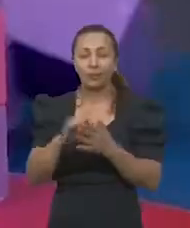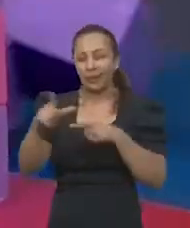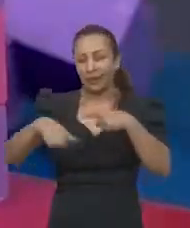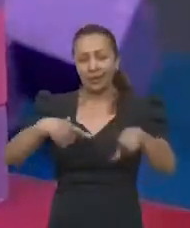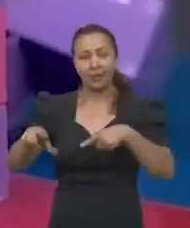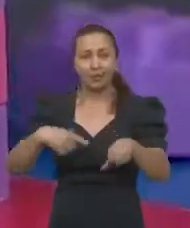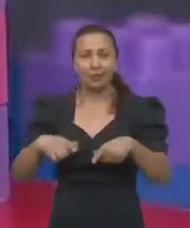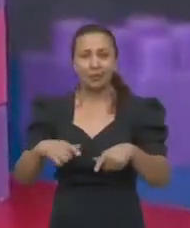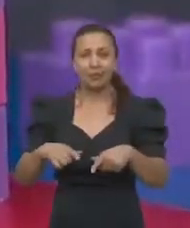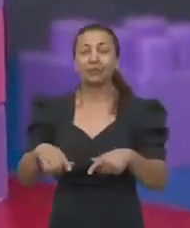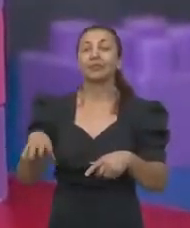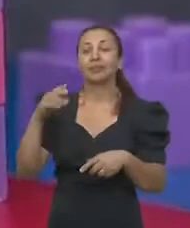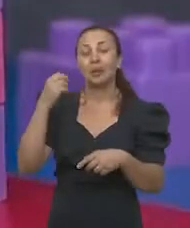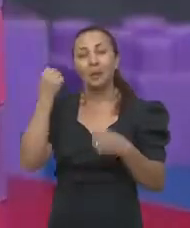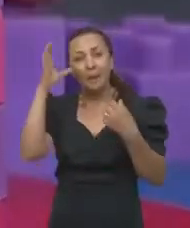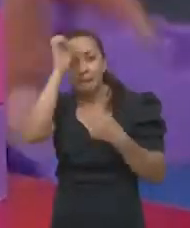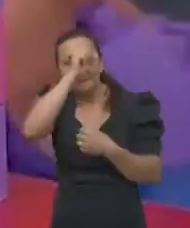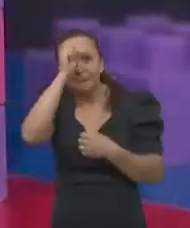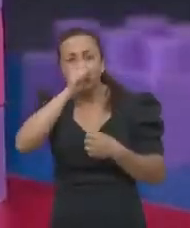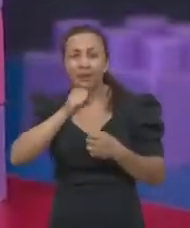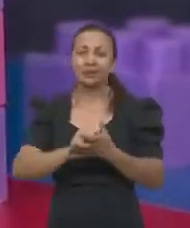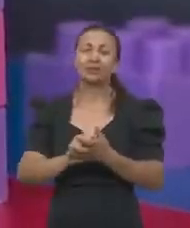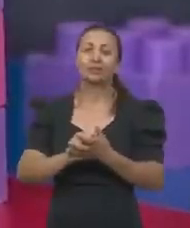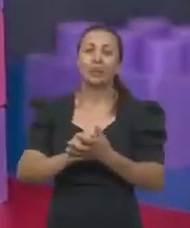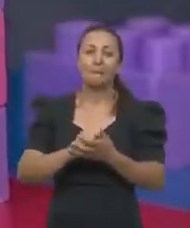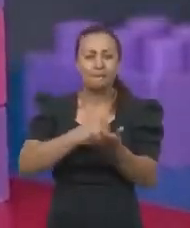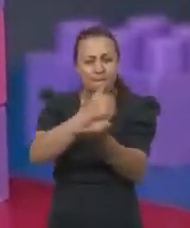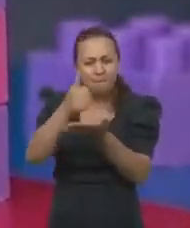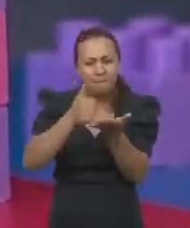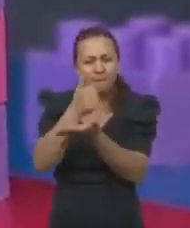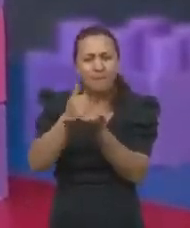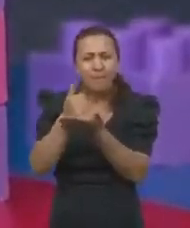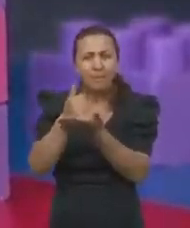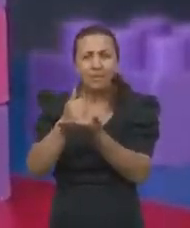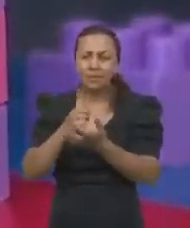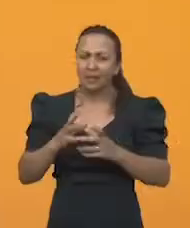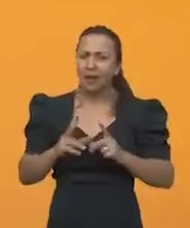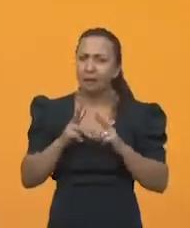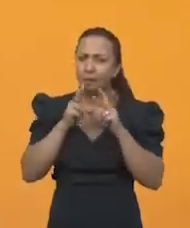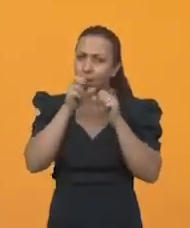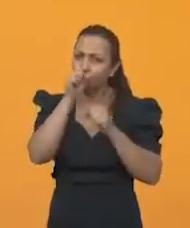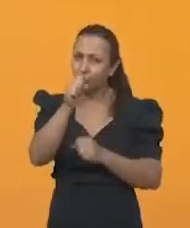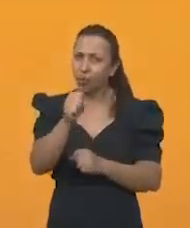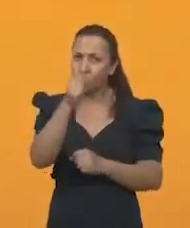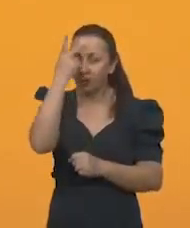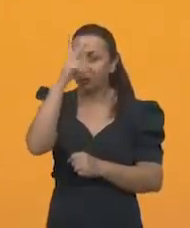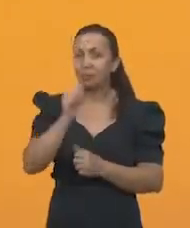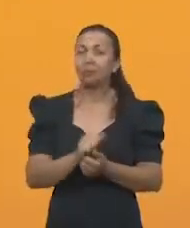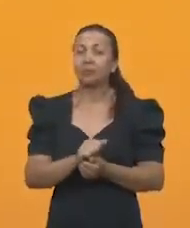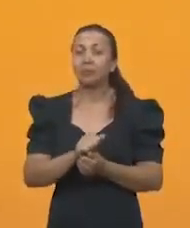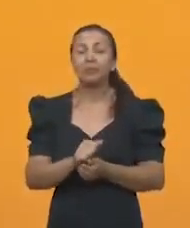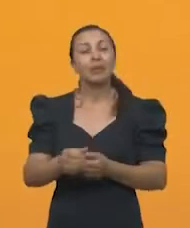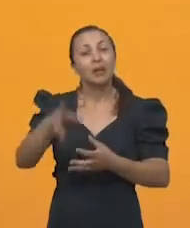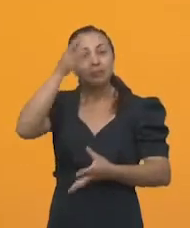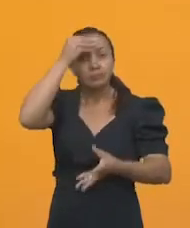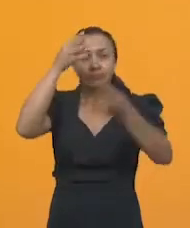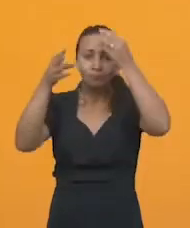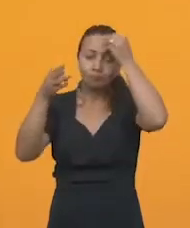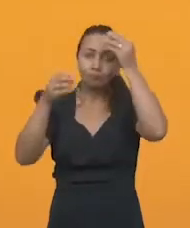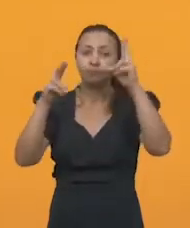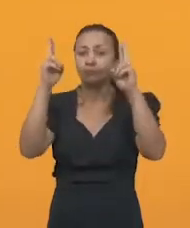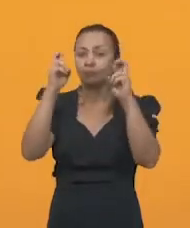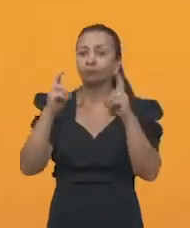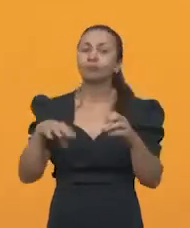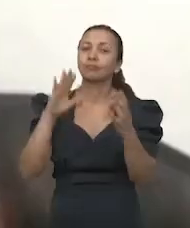trabalhando essas habilidades mais básicas, que são habilidades cognitivas e que vão dar sustentação para a aquisição de